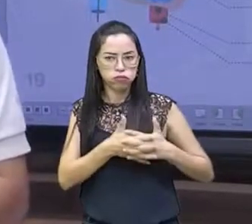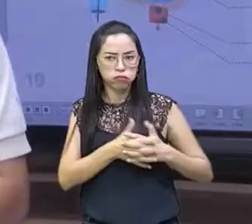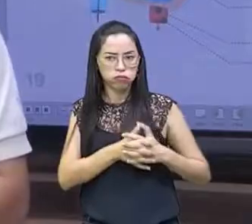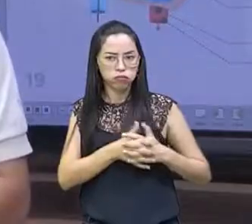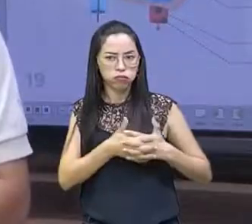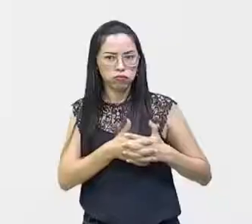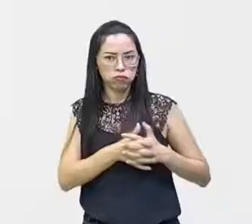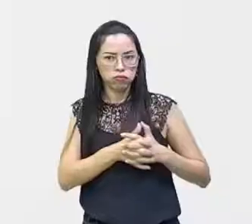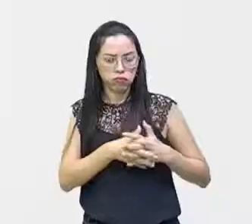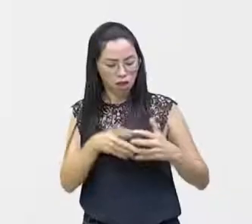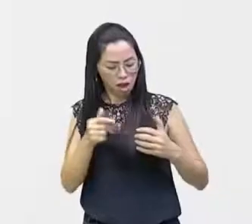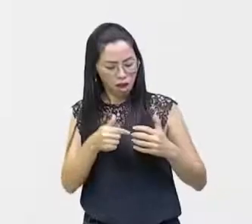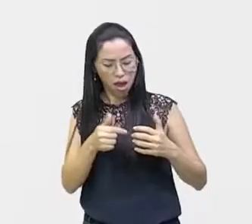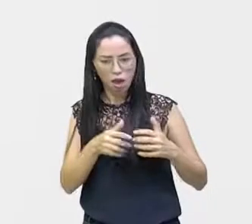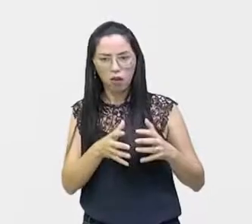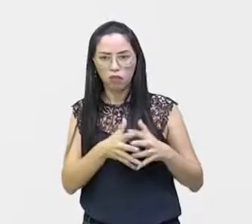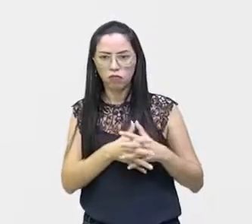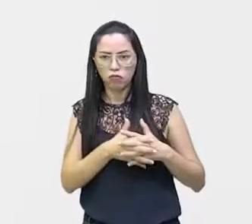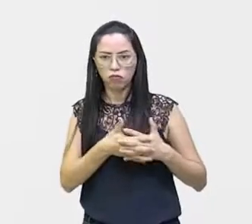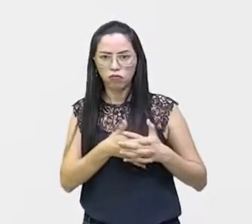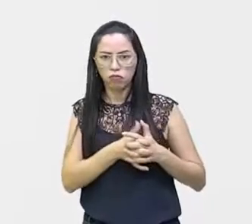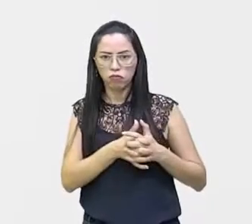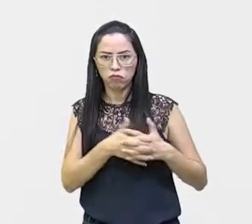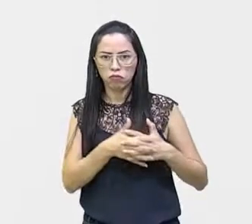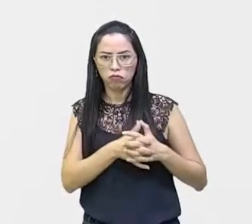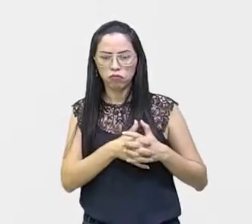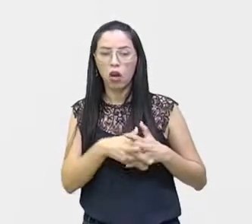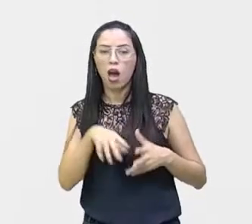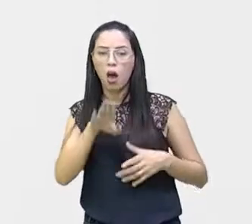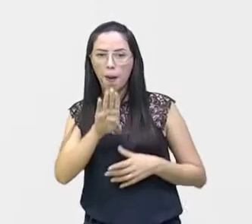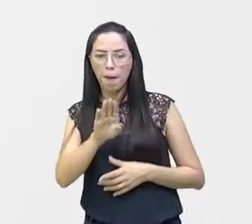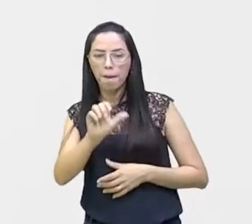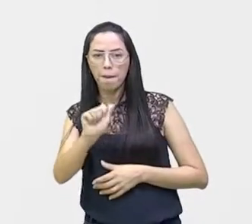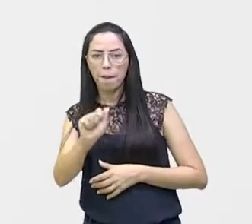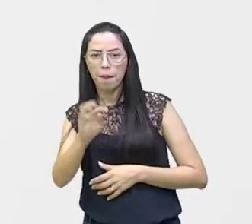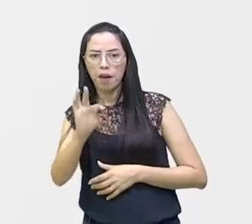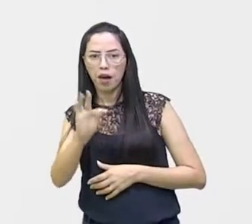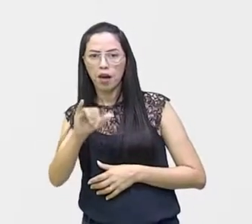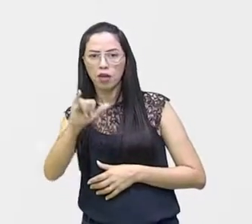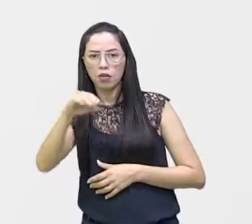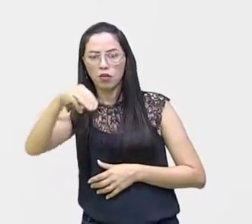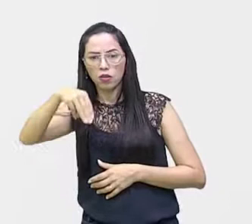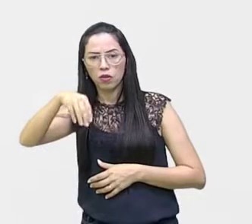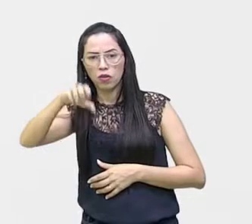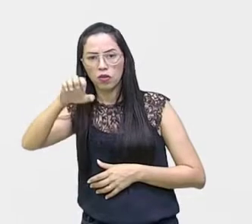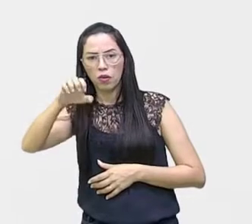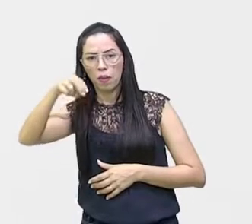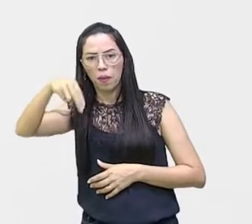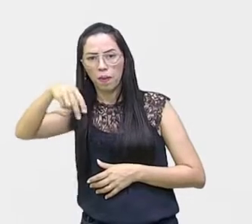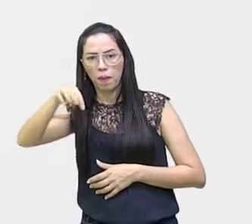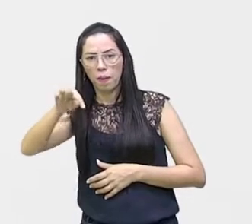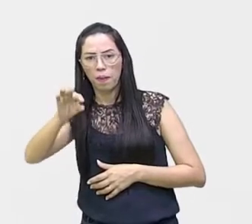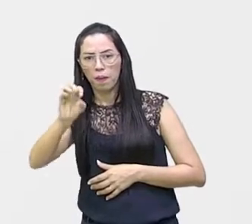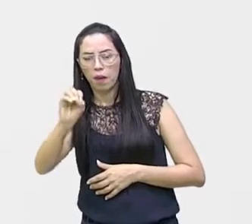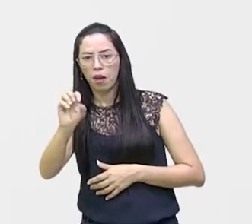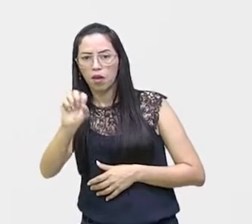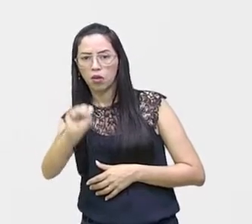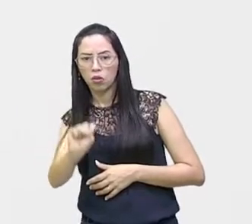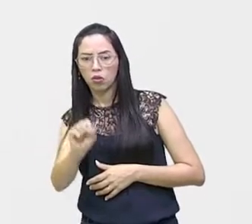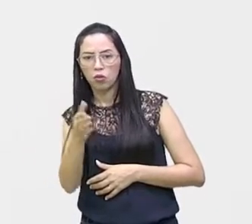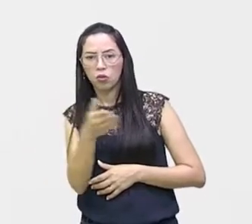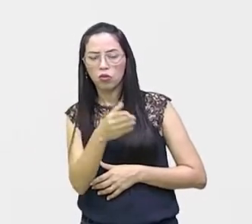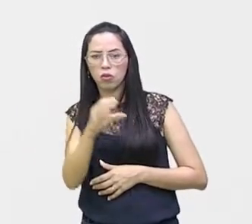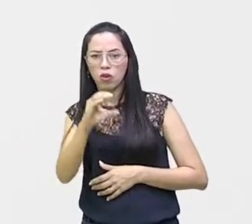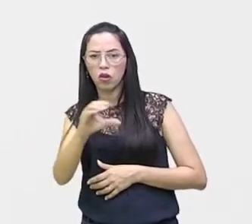batimentos cardíacos. Os batimentos cardíacos é a contração do coração involuntária, ou seja, independe